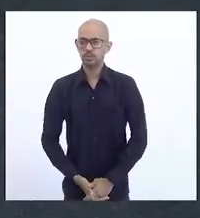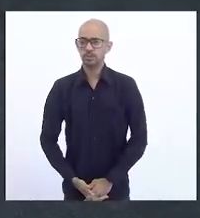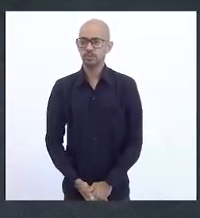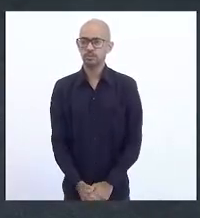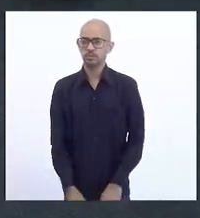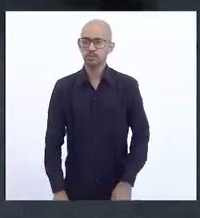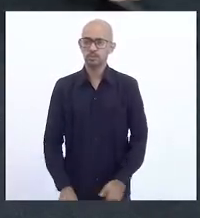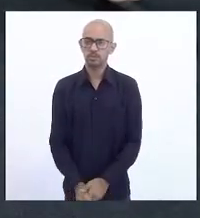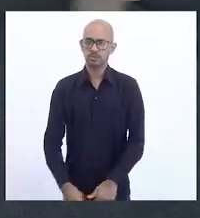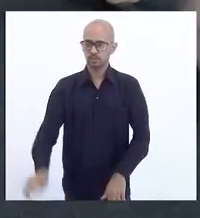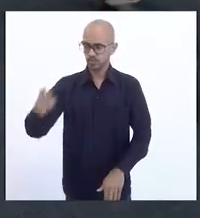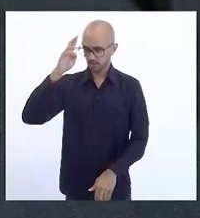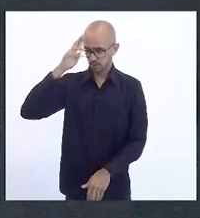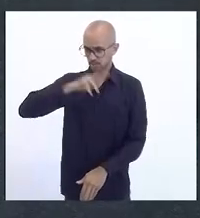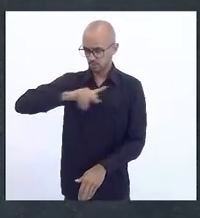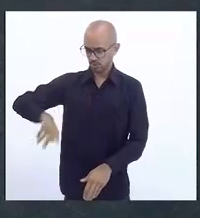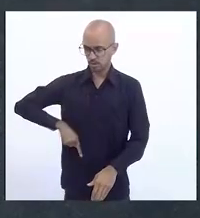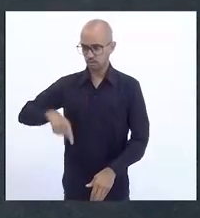eu estou